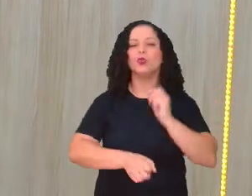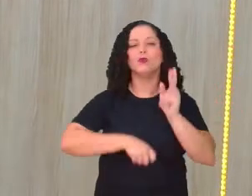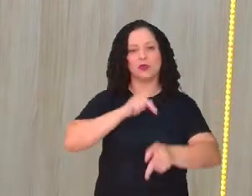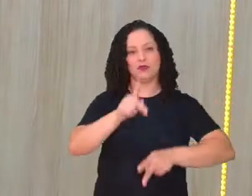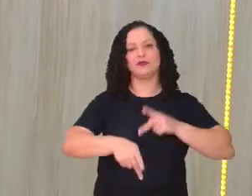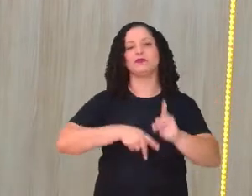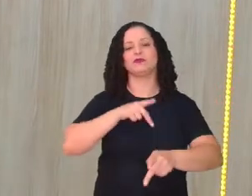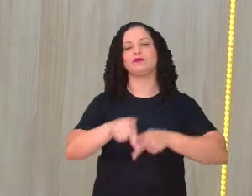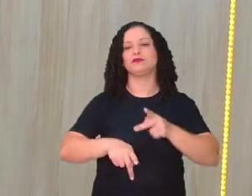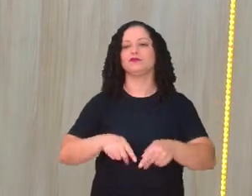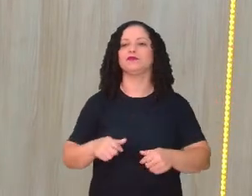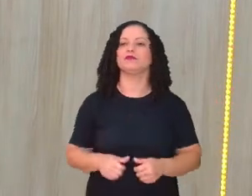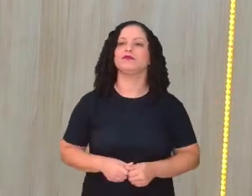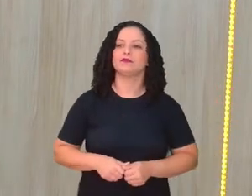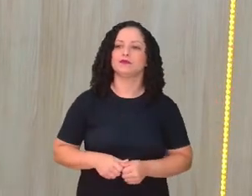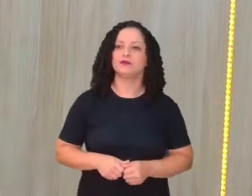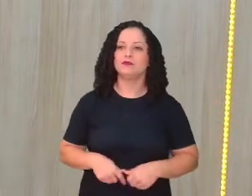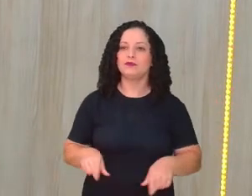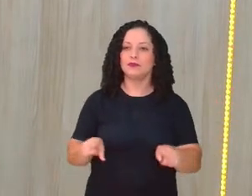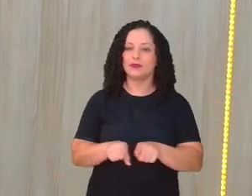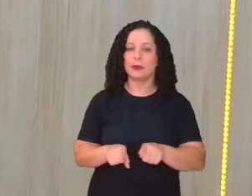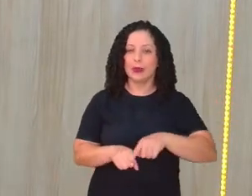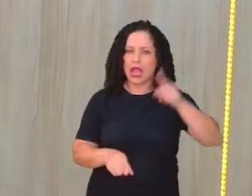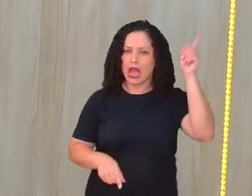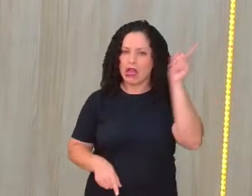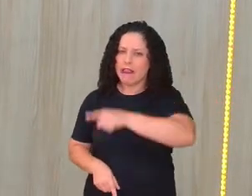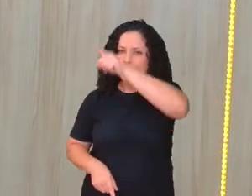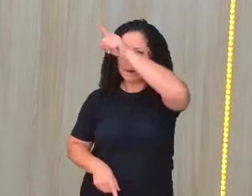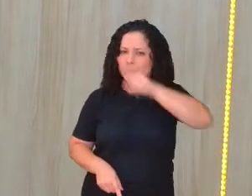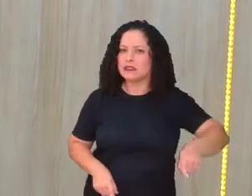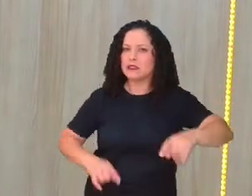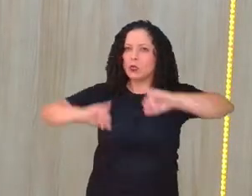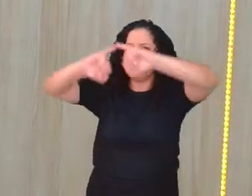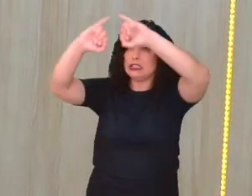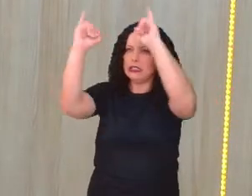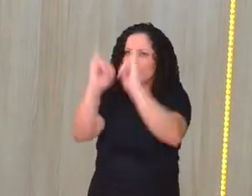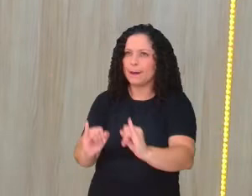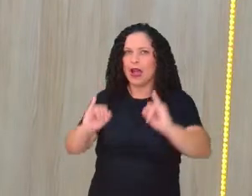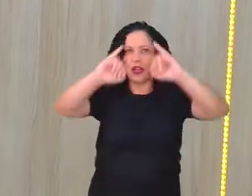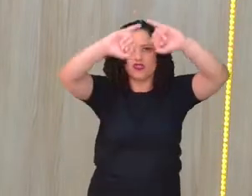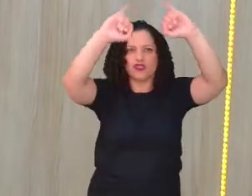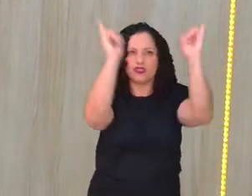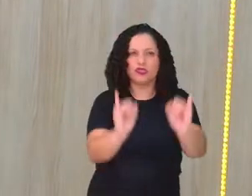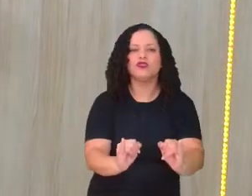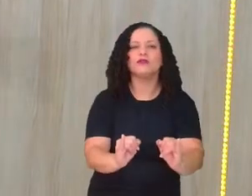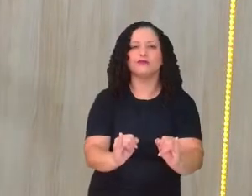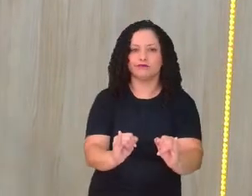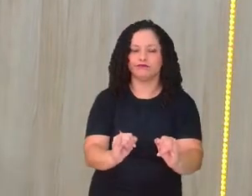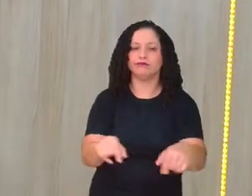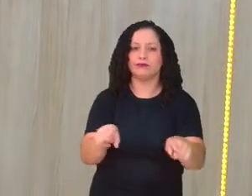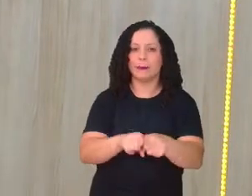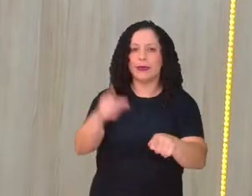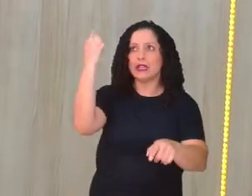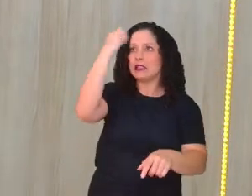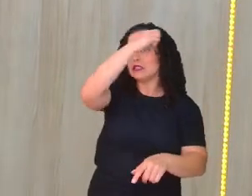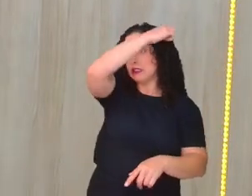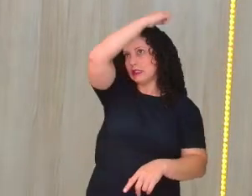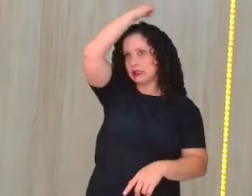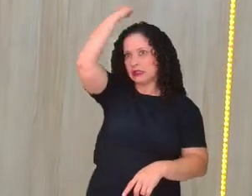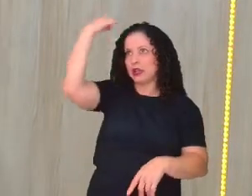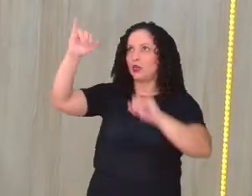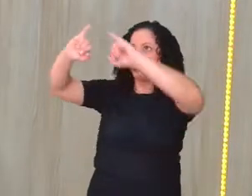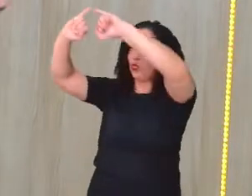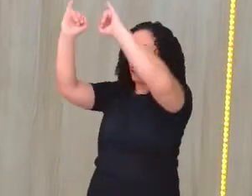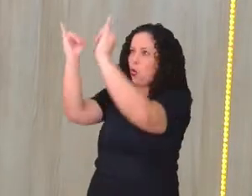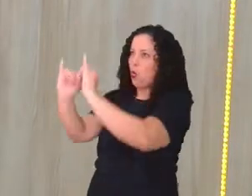questão das imagens, né, de santos, né, Culto, das né? As figuras, né, de santos, né, das imagens e do culto, né? É, do A eliminação